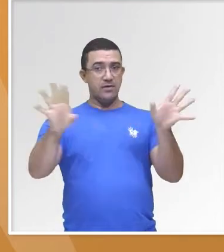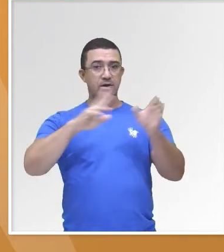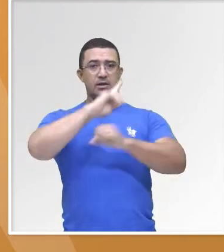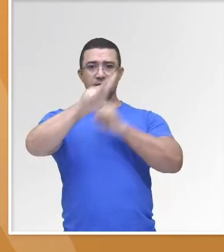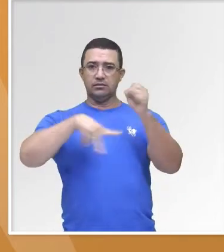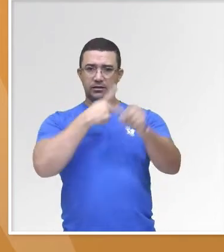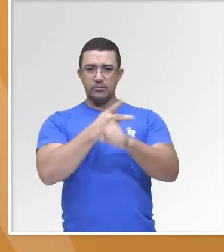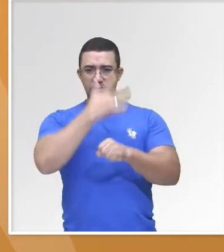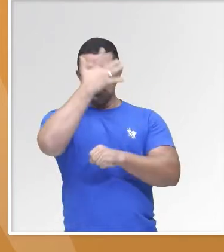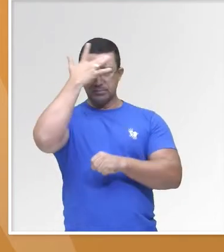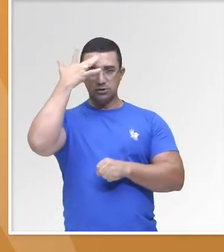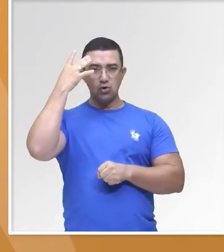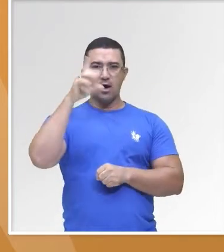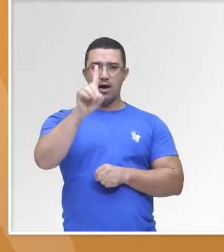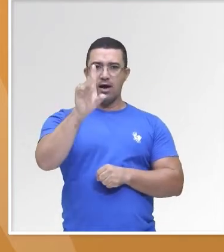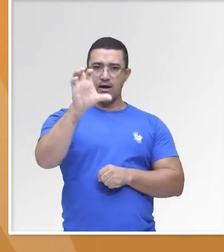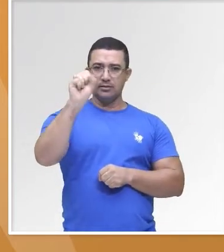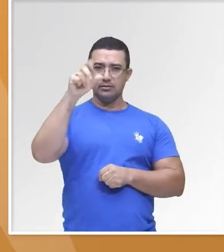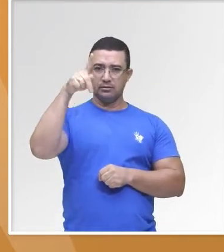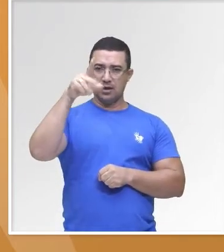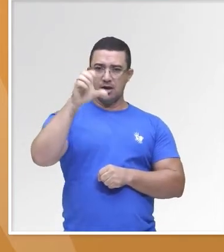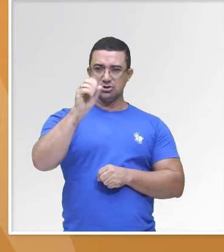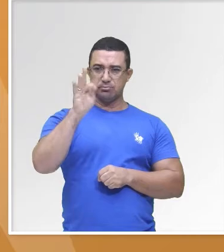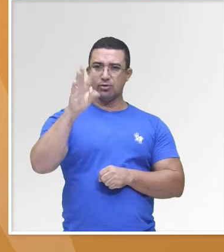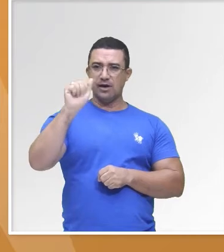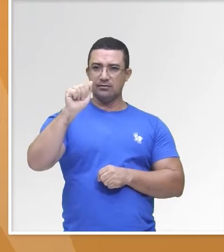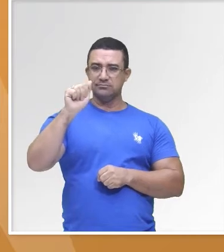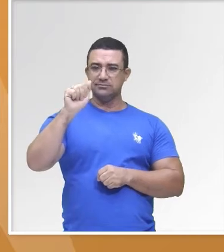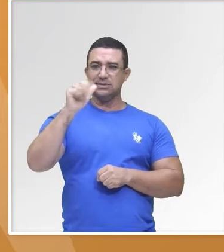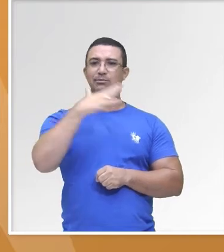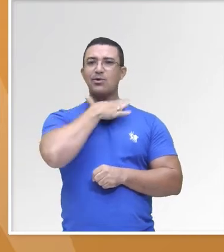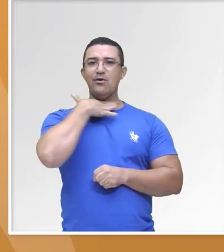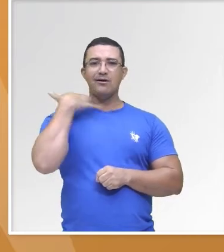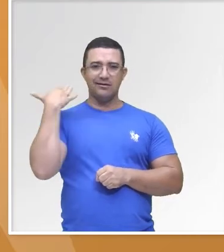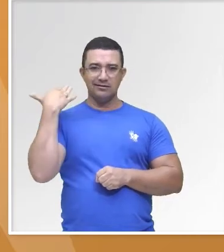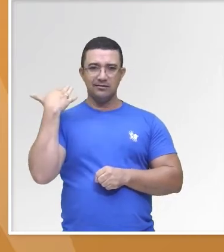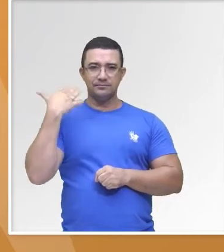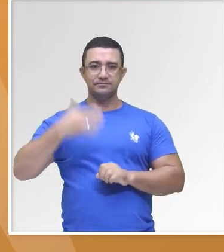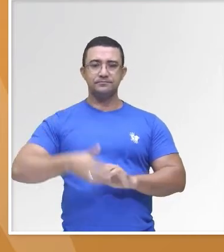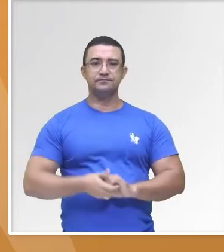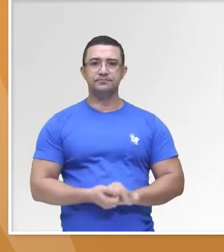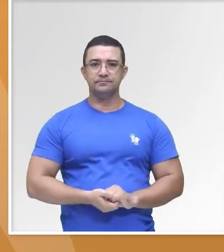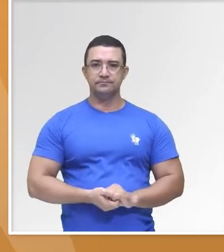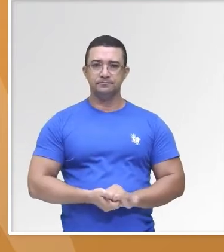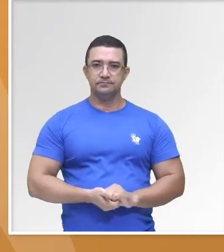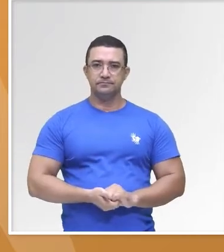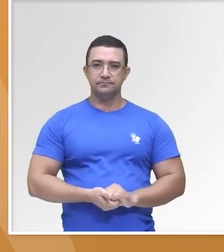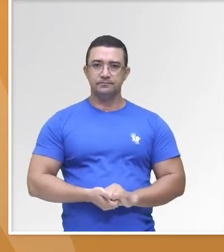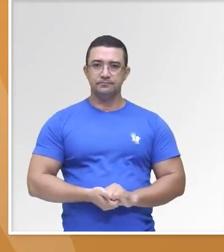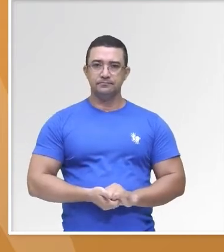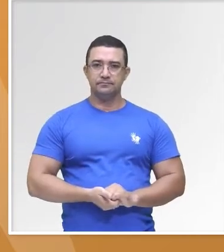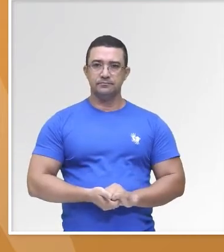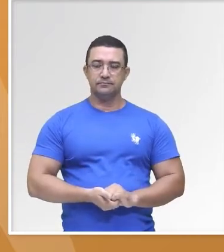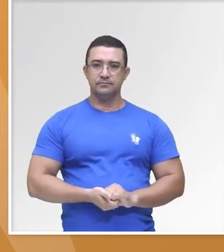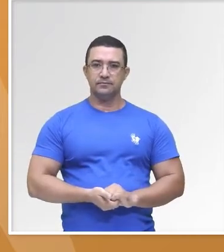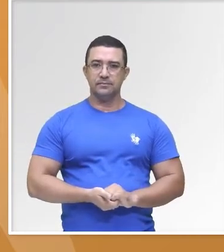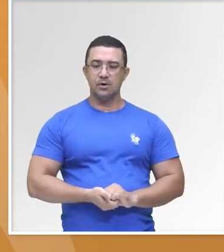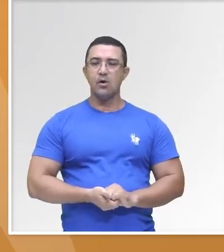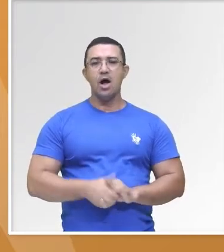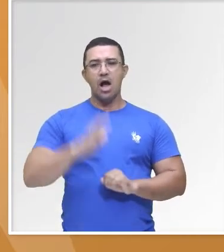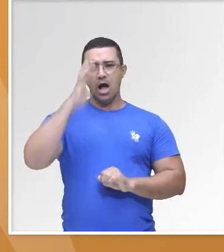for estrangulado com as entranhas do último padre. Pesado, não é verdade? Então ele achava que os